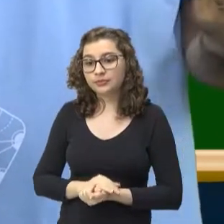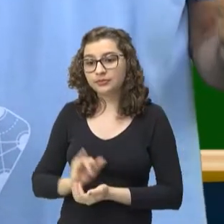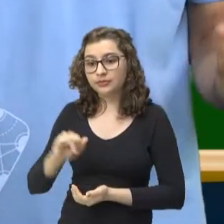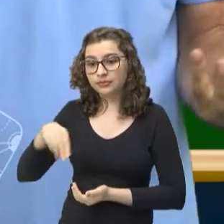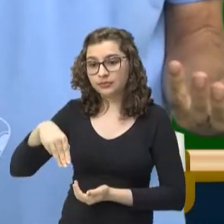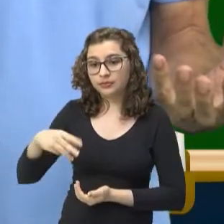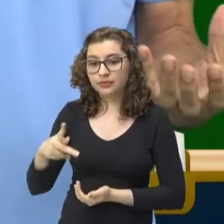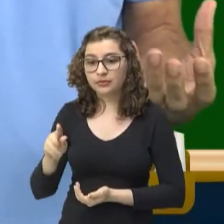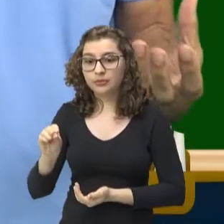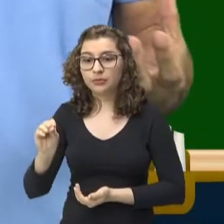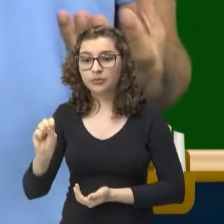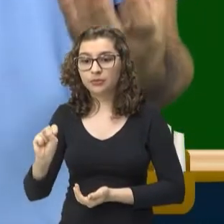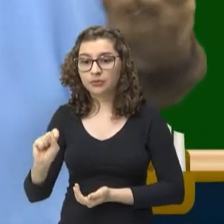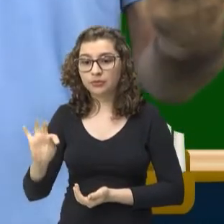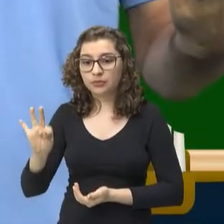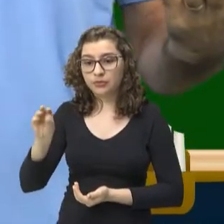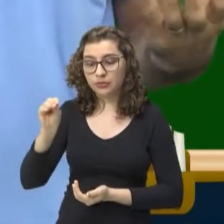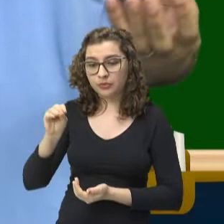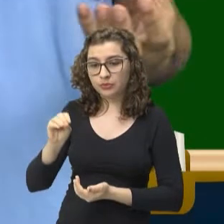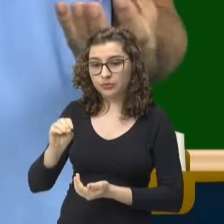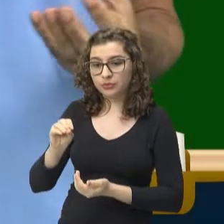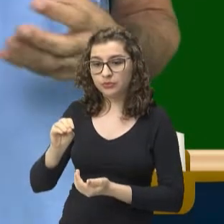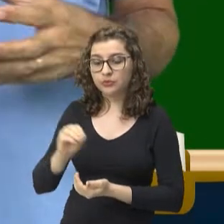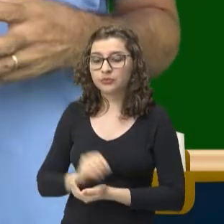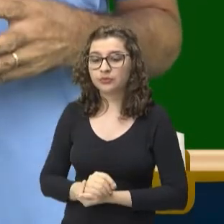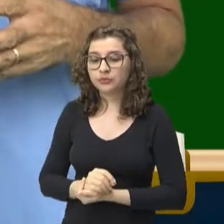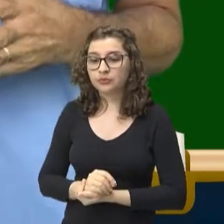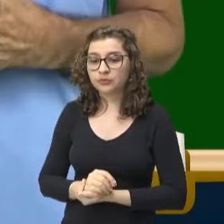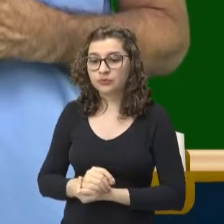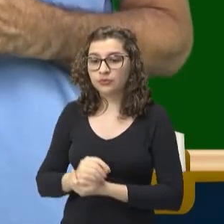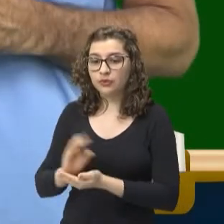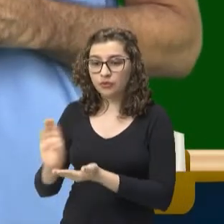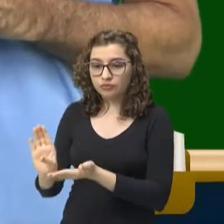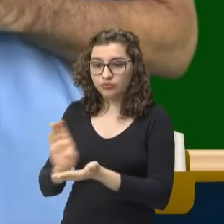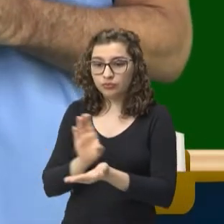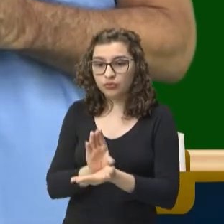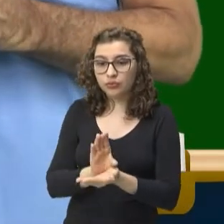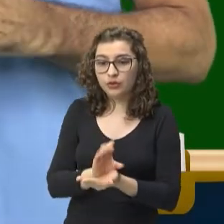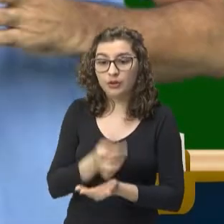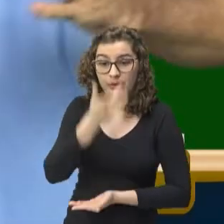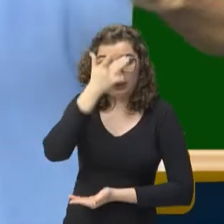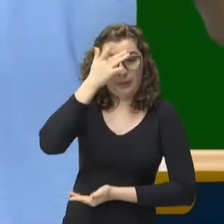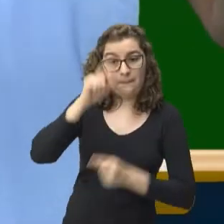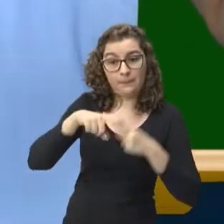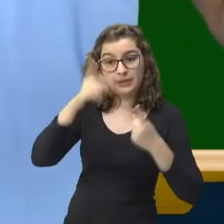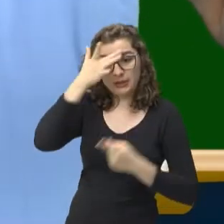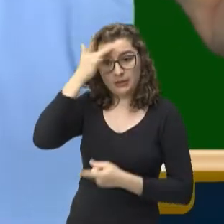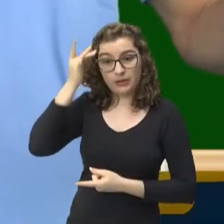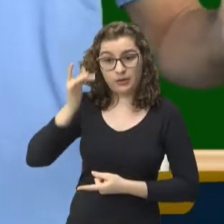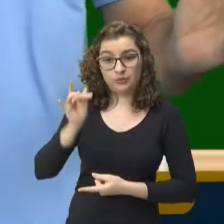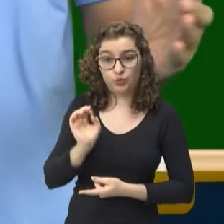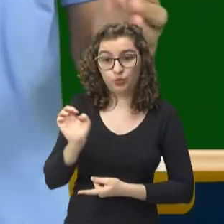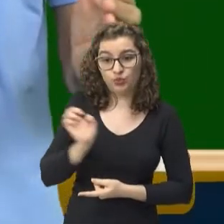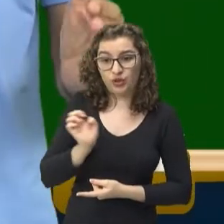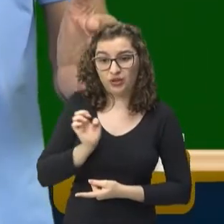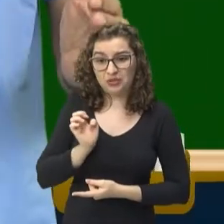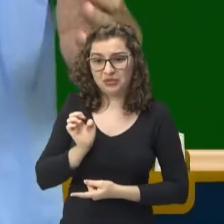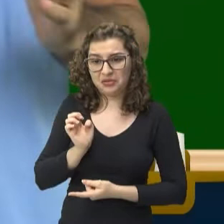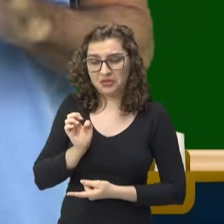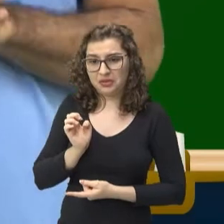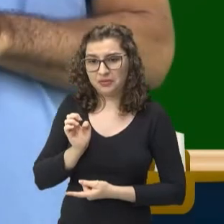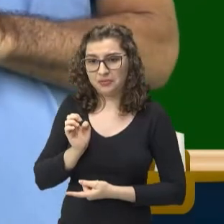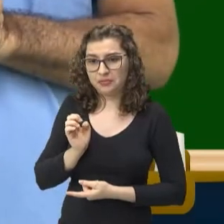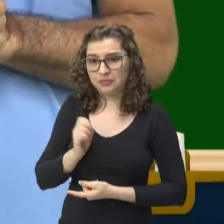a classe mais abastada, aqueles que são os mais ricos, eles acham que o governo não deve